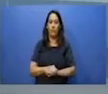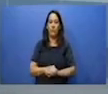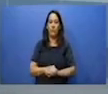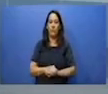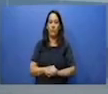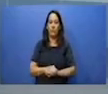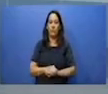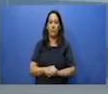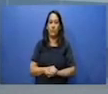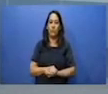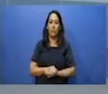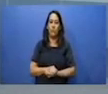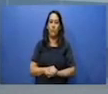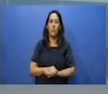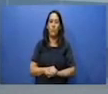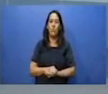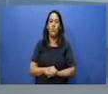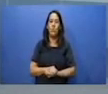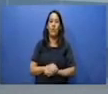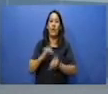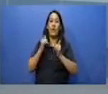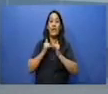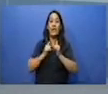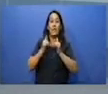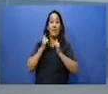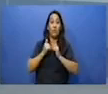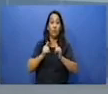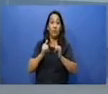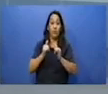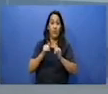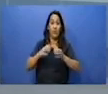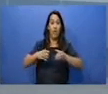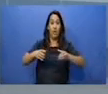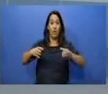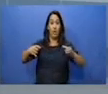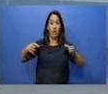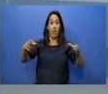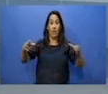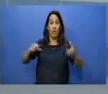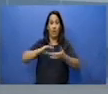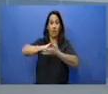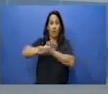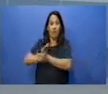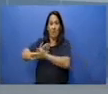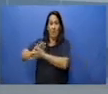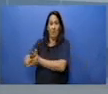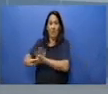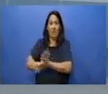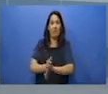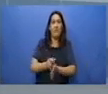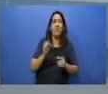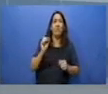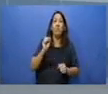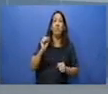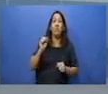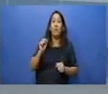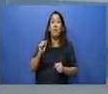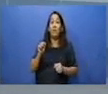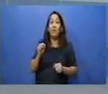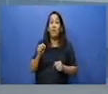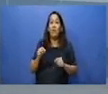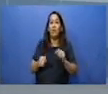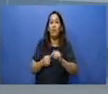E esse fato, essa nuvem de gafanhotos gigantesca crescendo, acabando com as plantações, o que ela nos alerta?